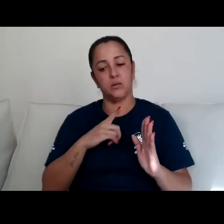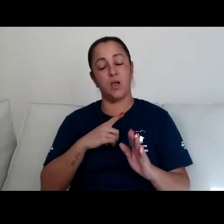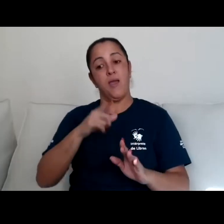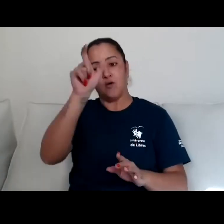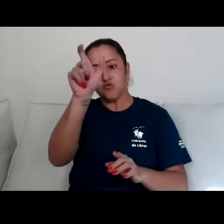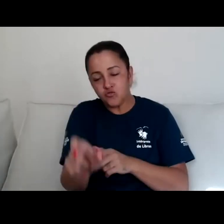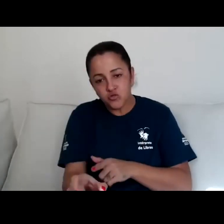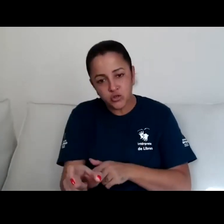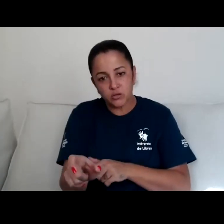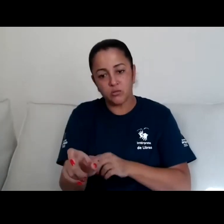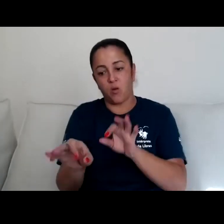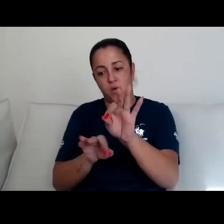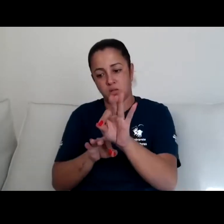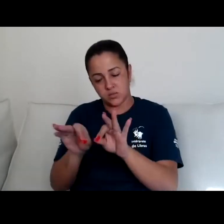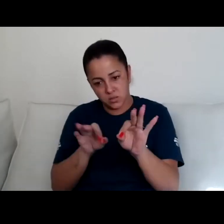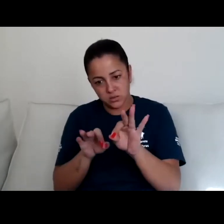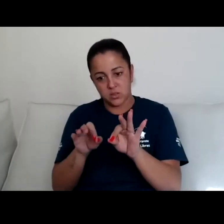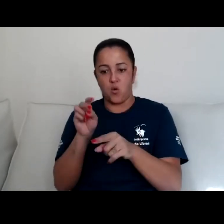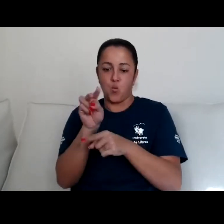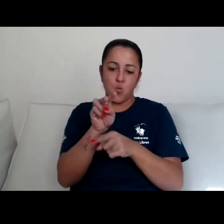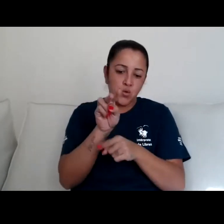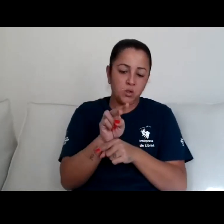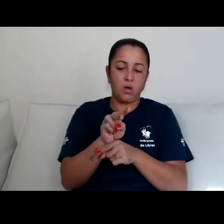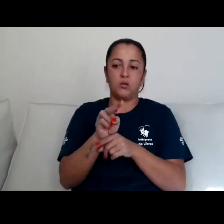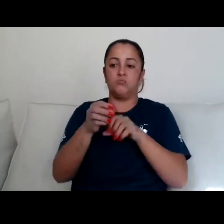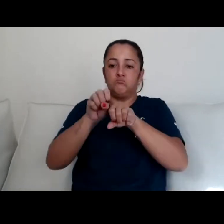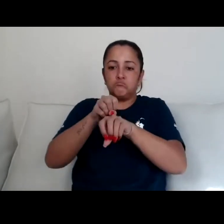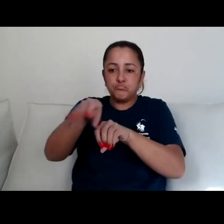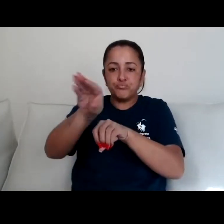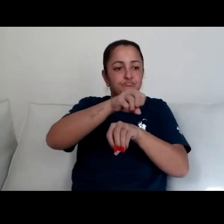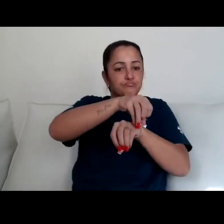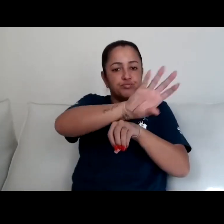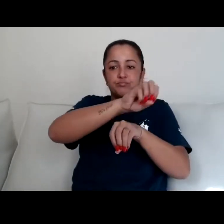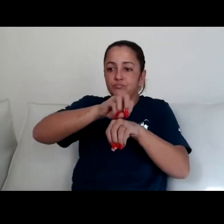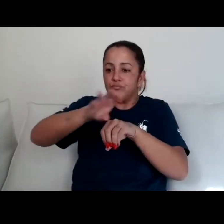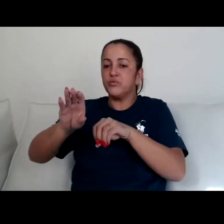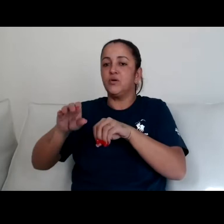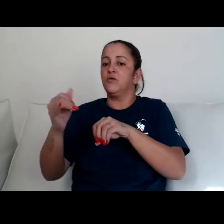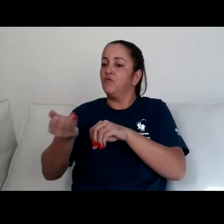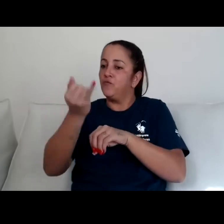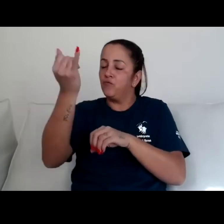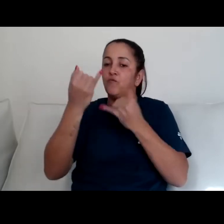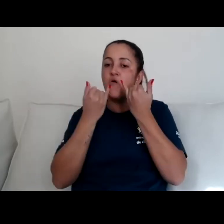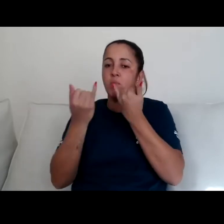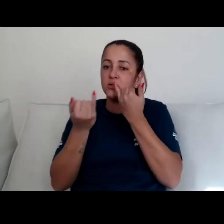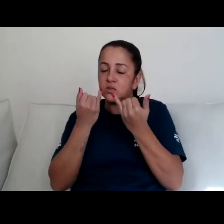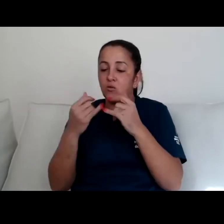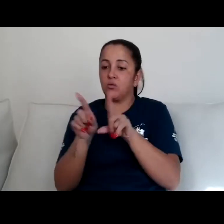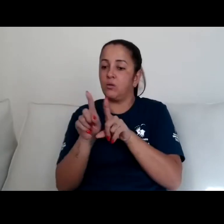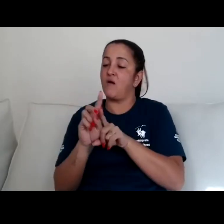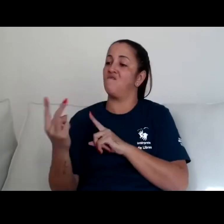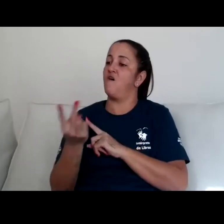preservação, disseminação da informação e da valorização da informação, deve estar